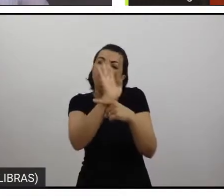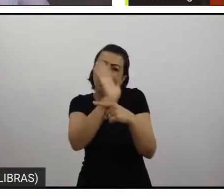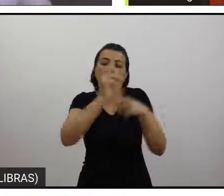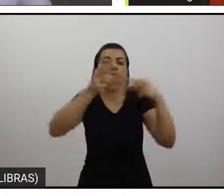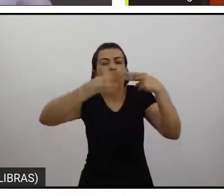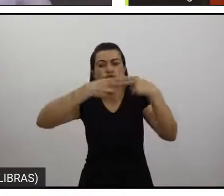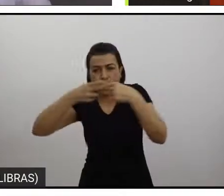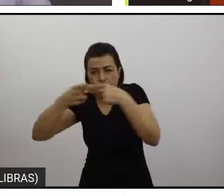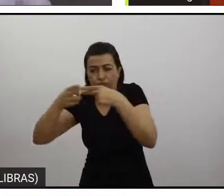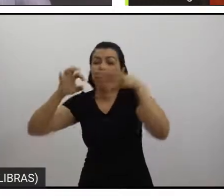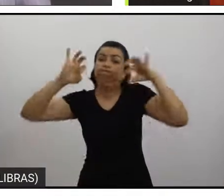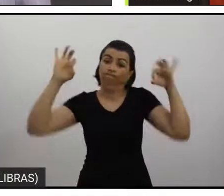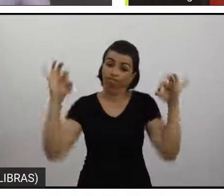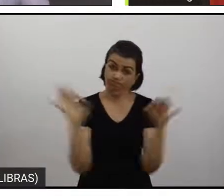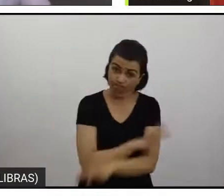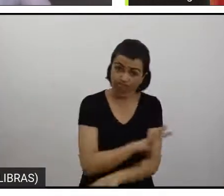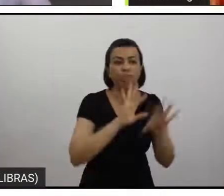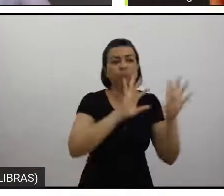as pessoas.